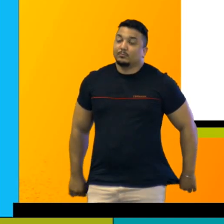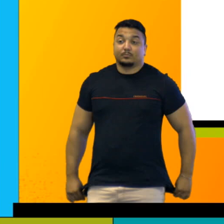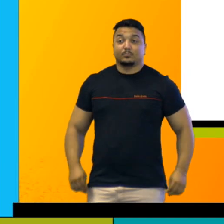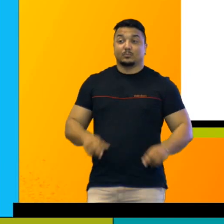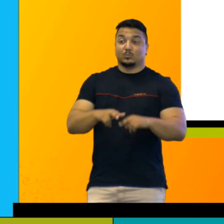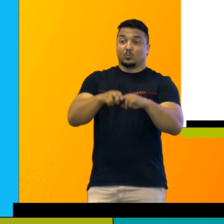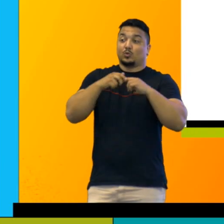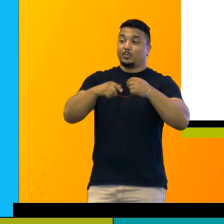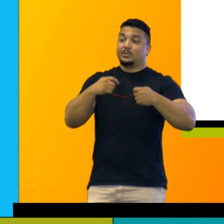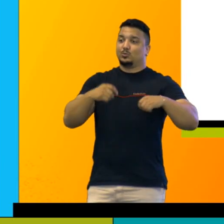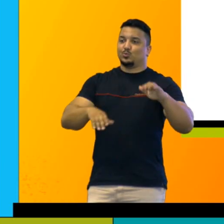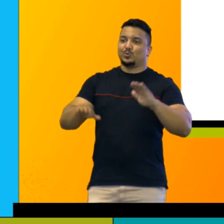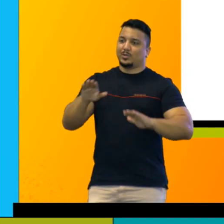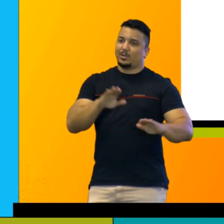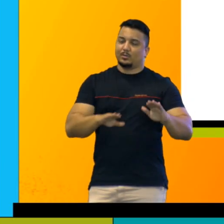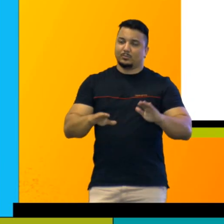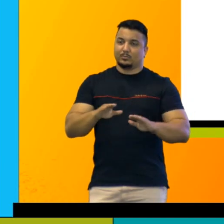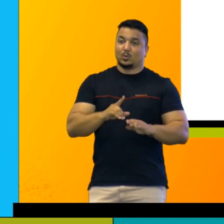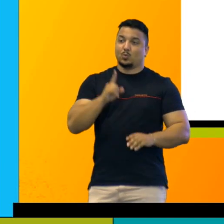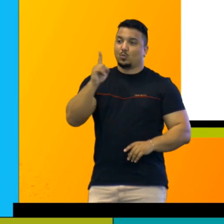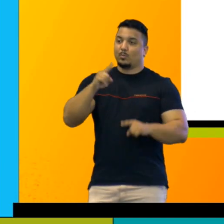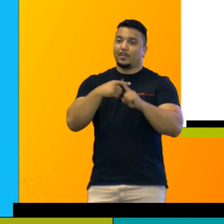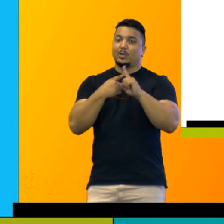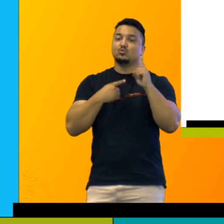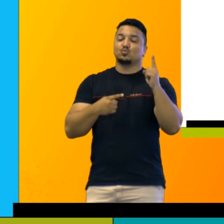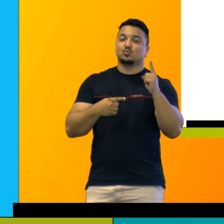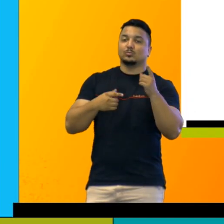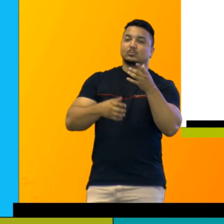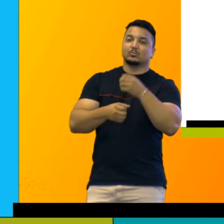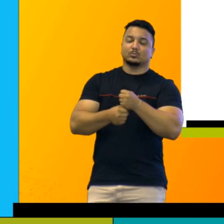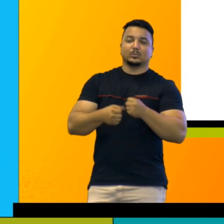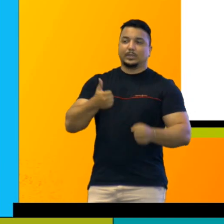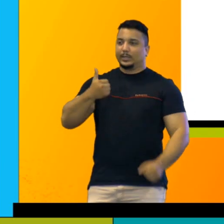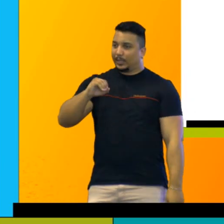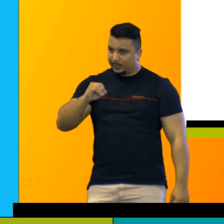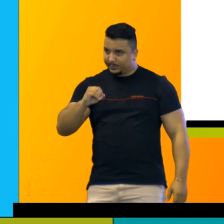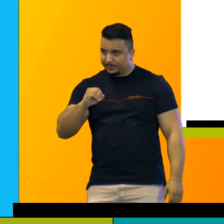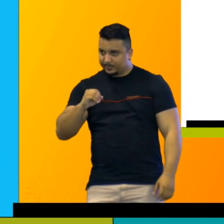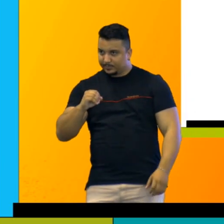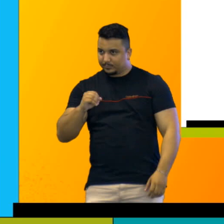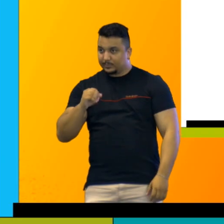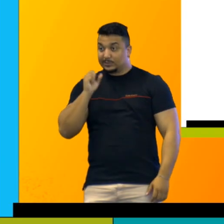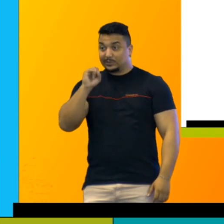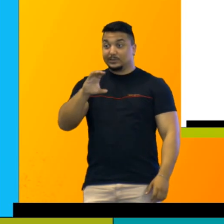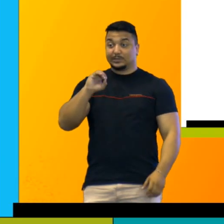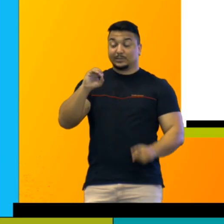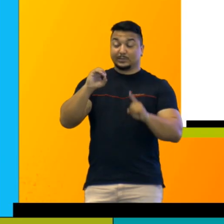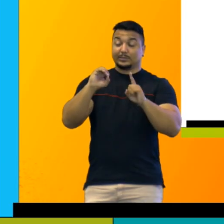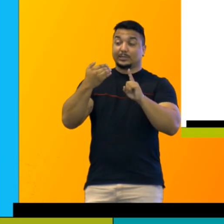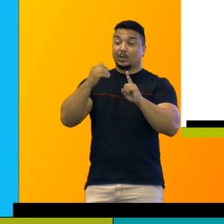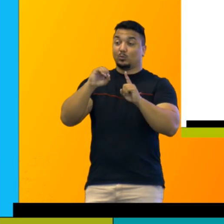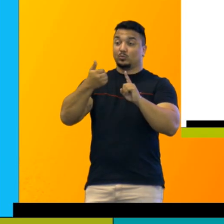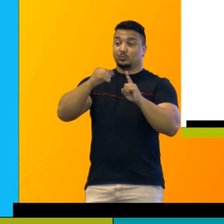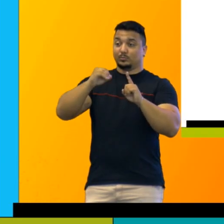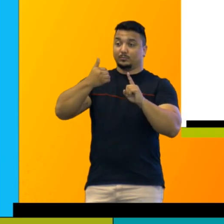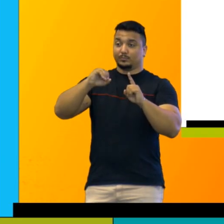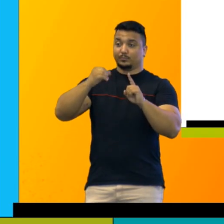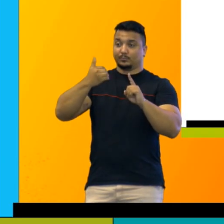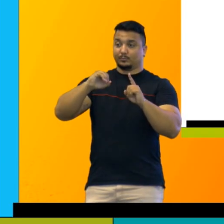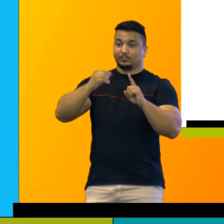cuidado. 1 mais 1 vale quanto no binário? 10. Perfeito, galera? Então, a questãozinha foi do